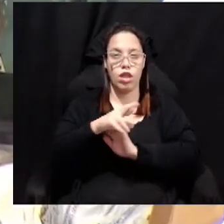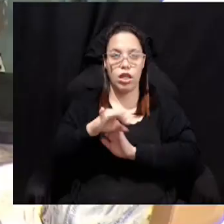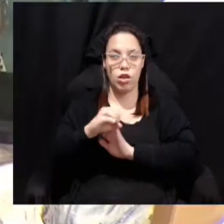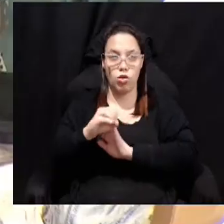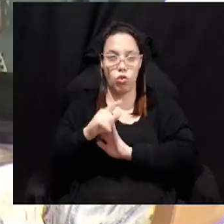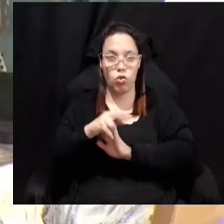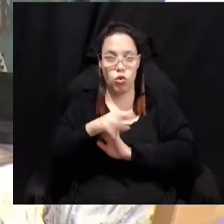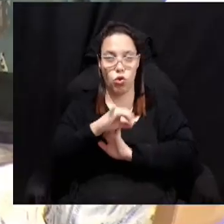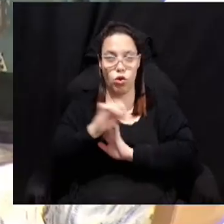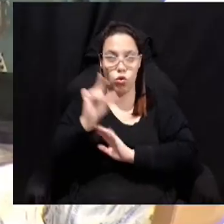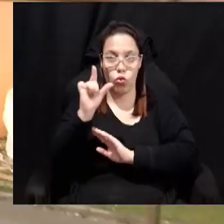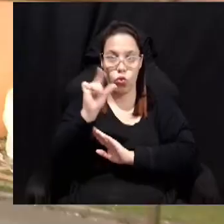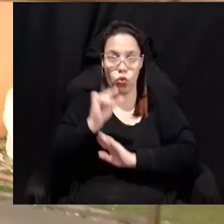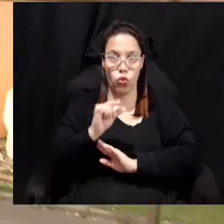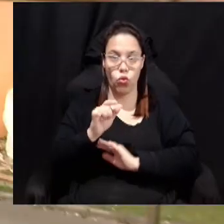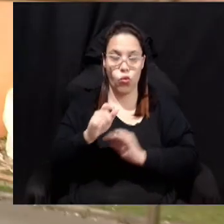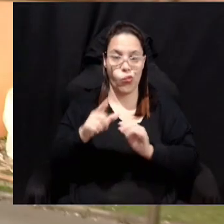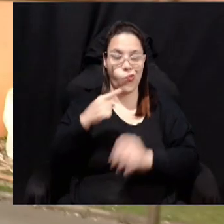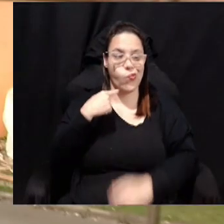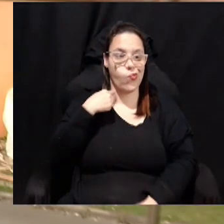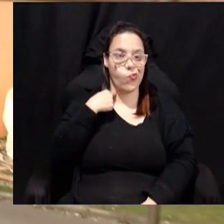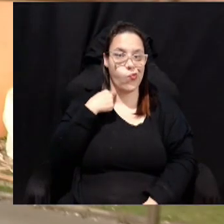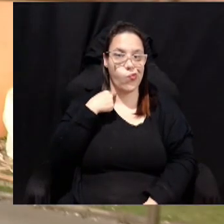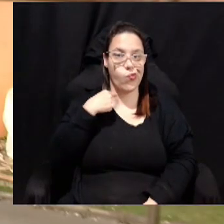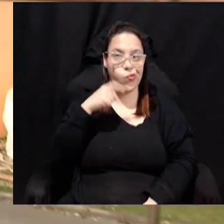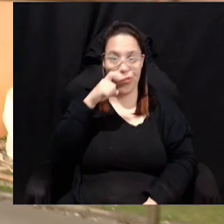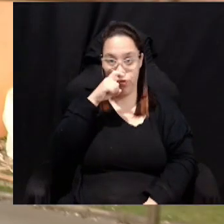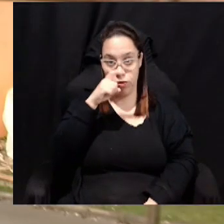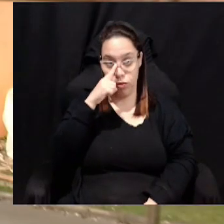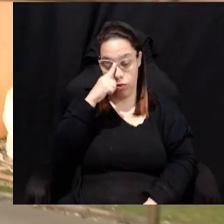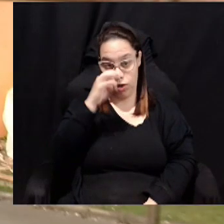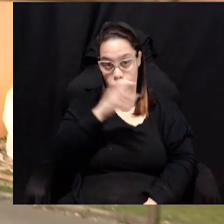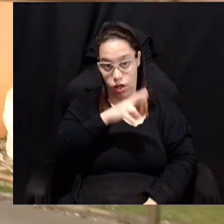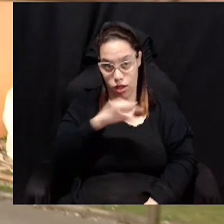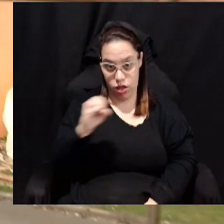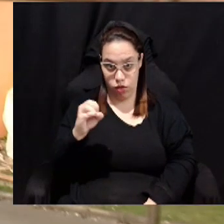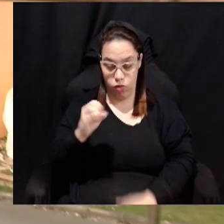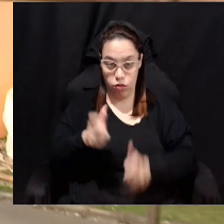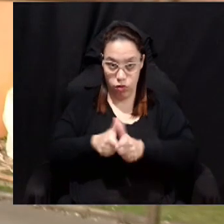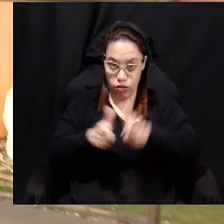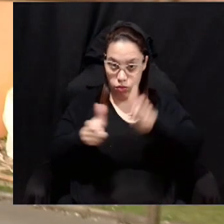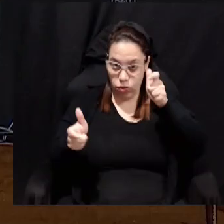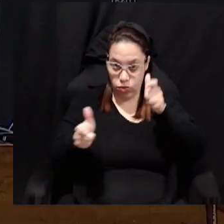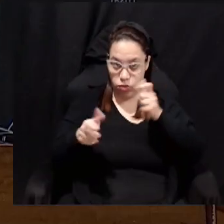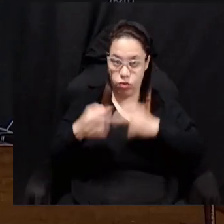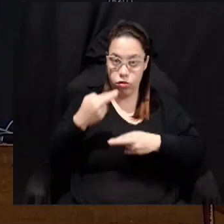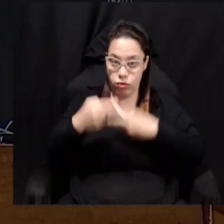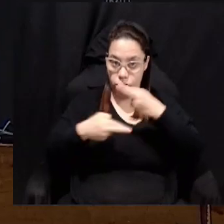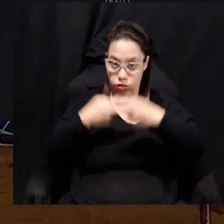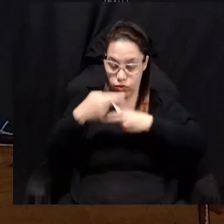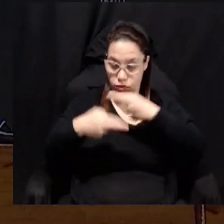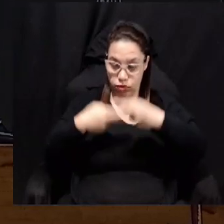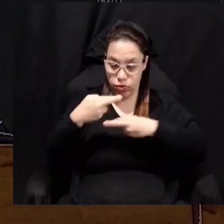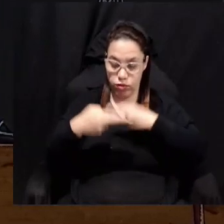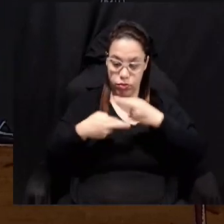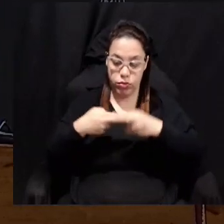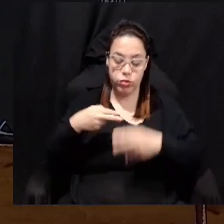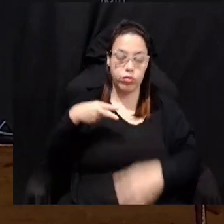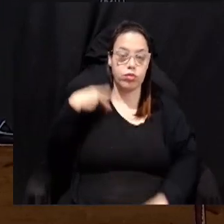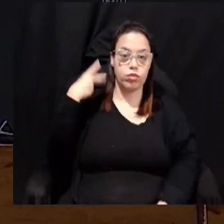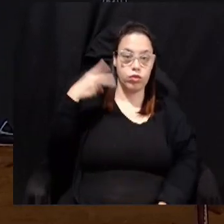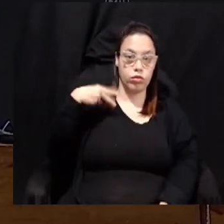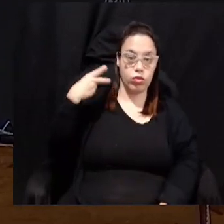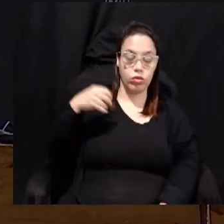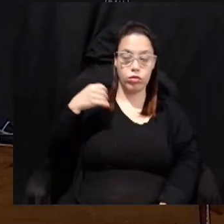do volume de lixo enviado a aterros sanitários e para o aumento da reciclagem. Para o parlamentar, a